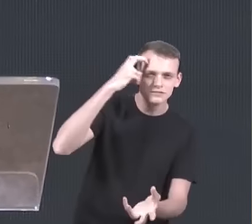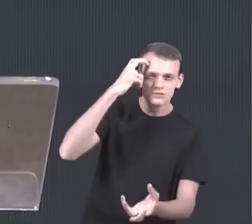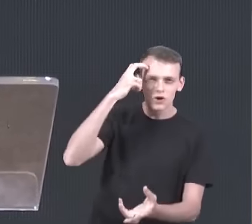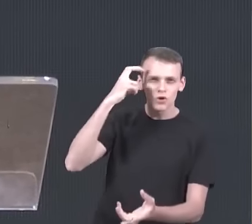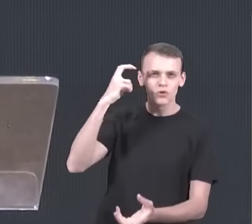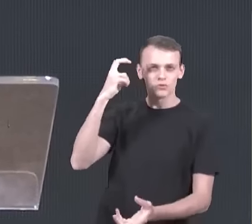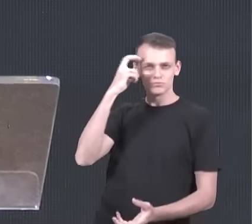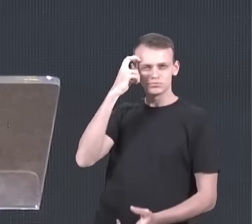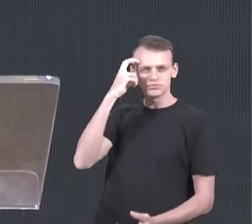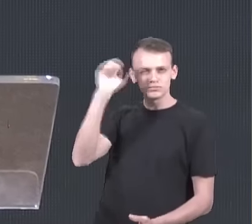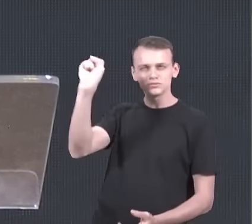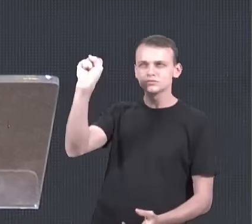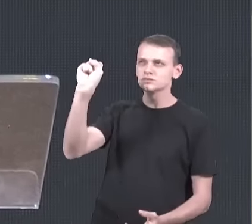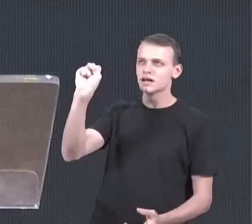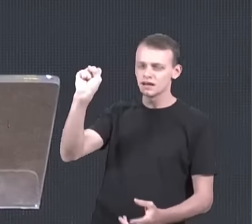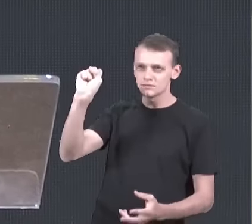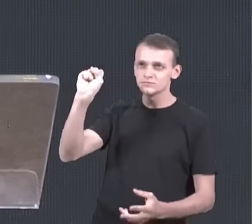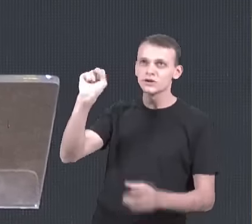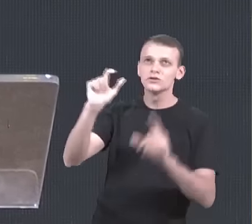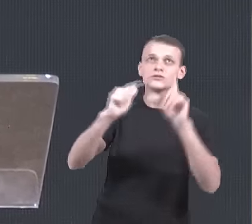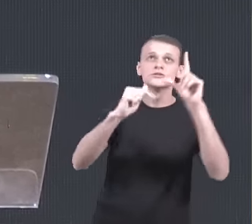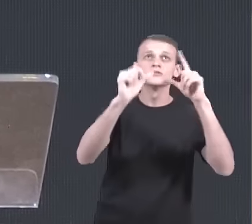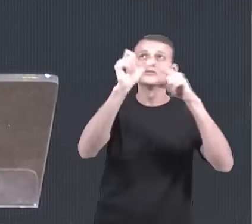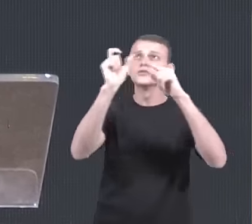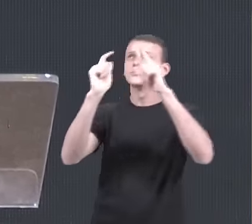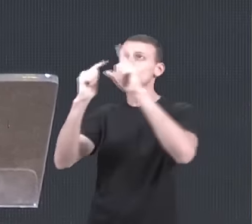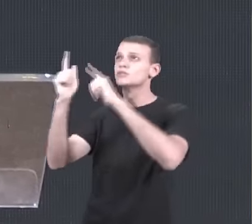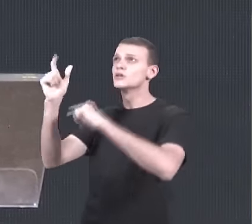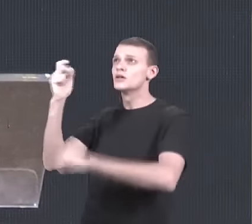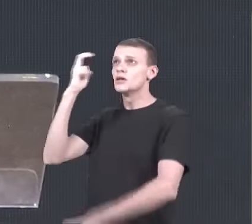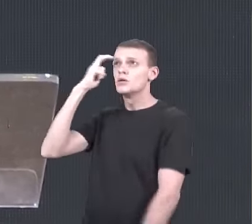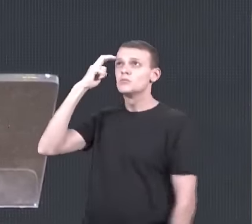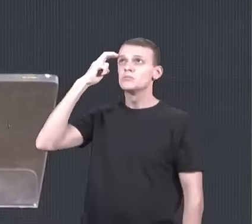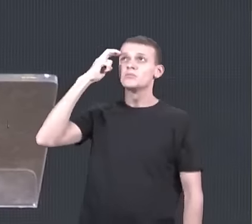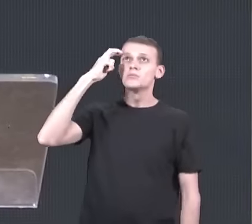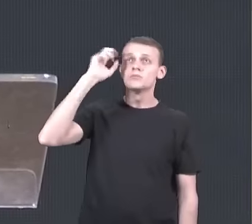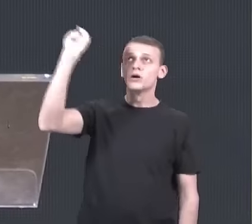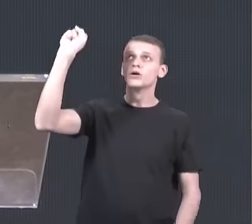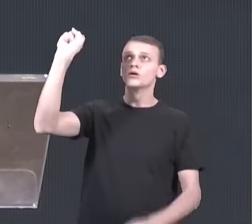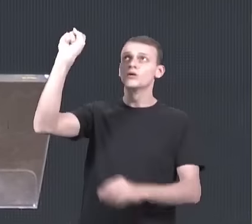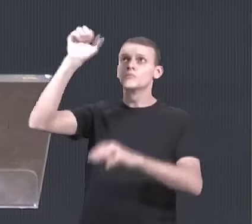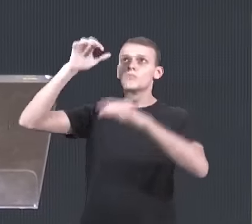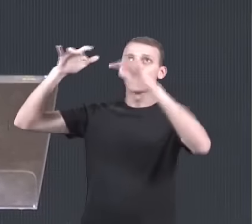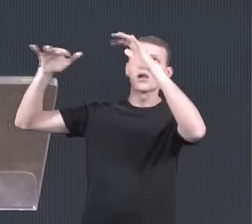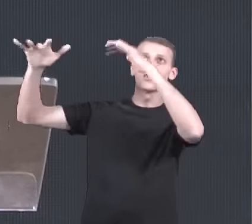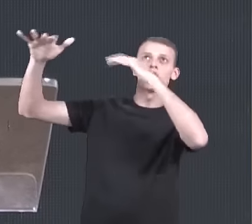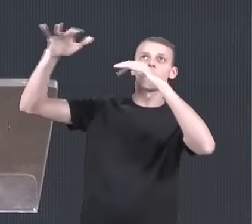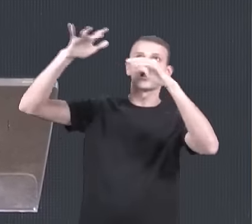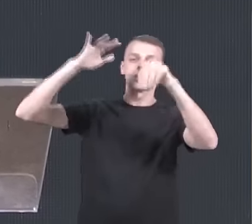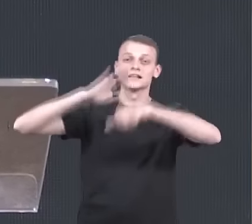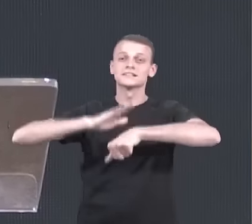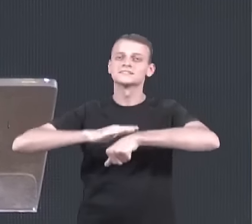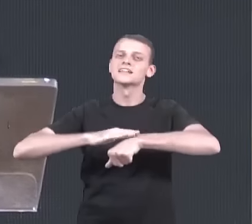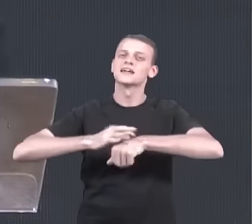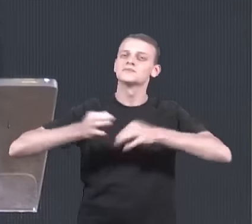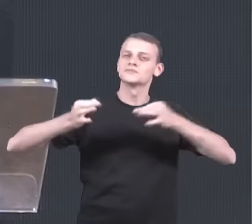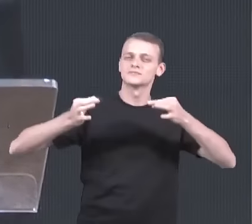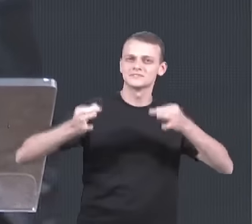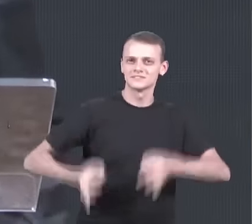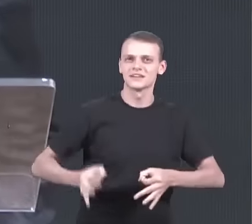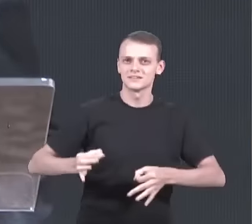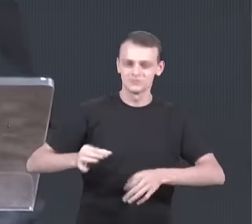entendidos, estabelece e remove reis, estabelece tempos e estações, tempos